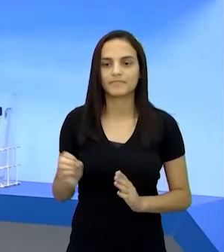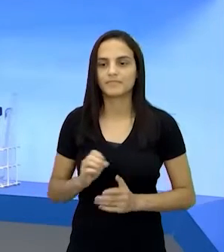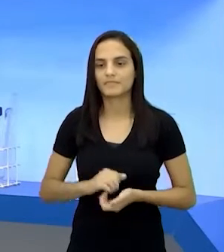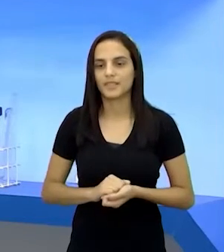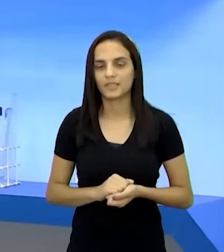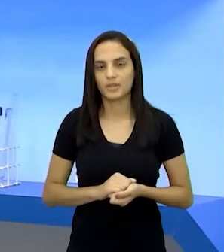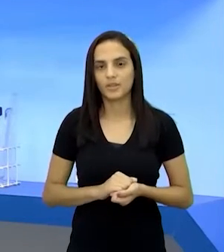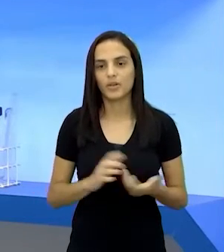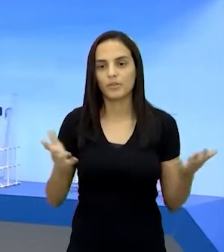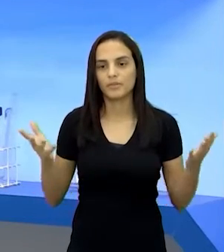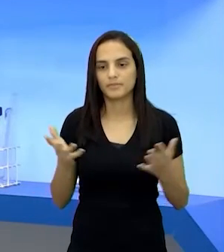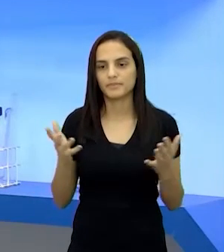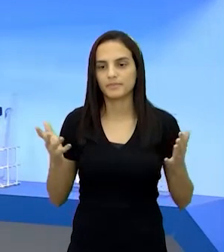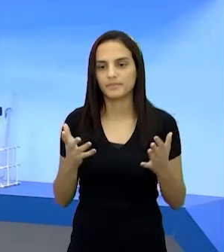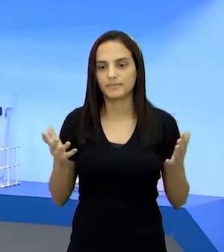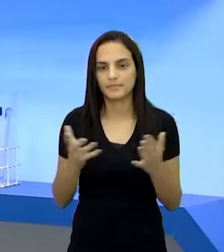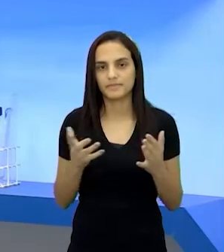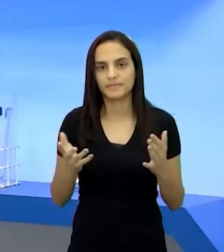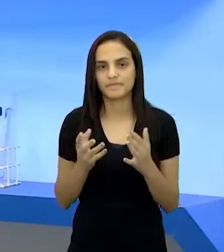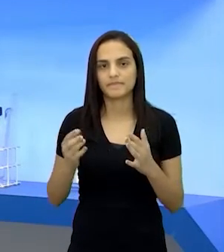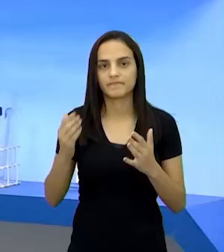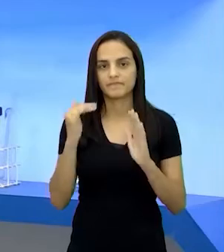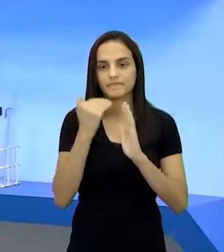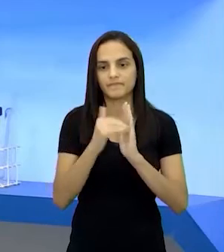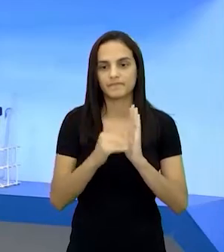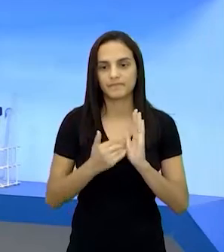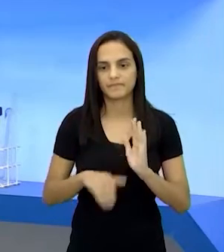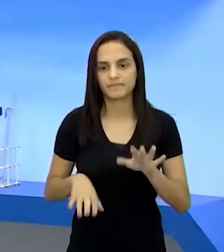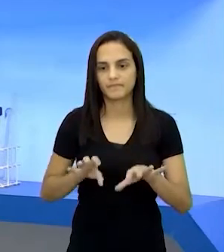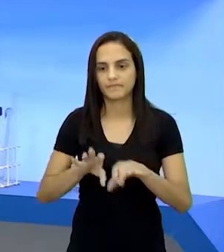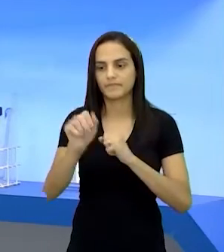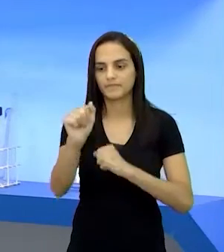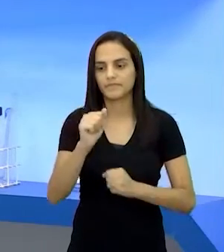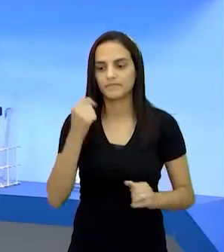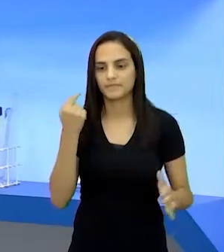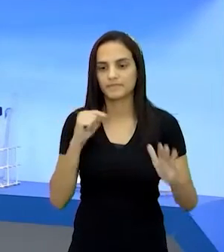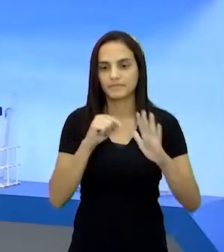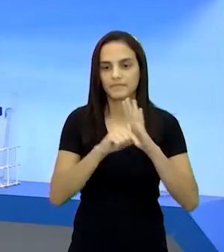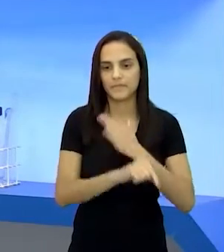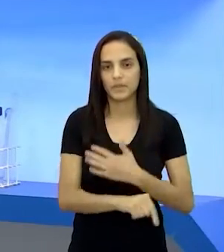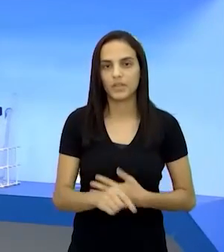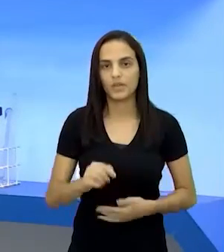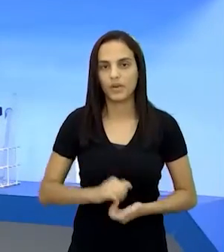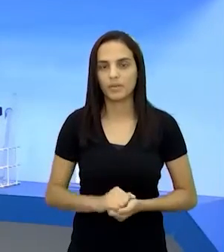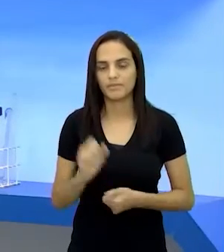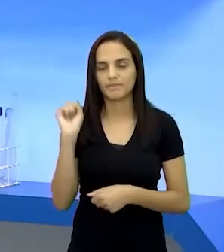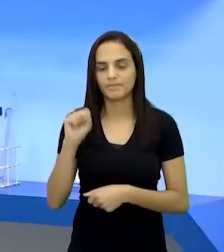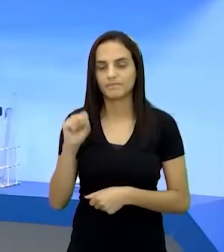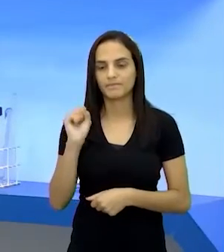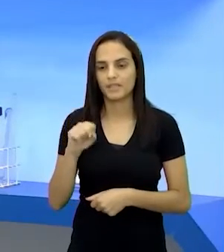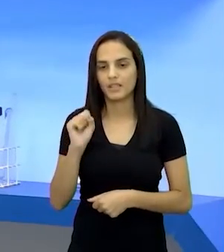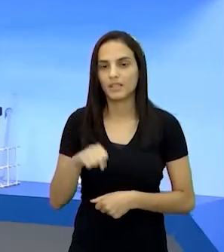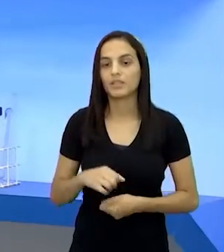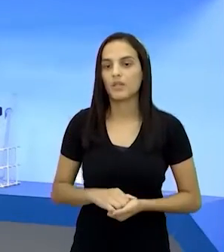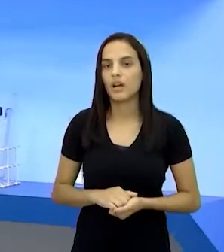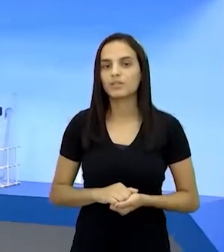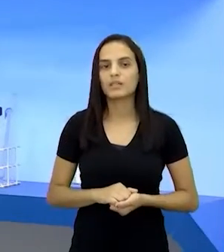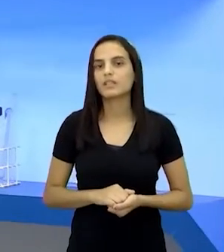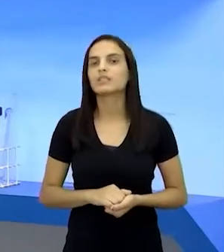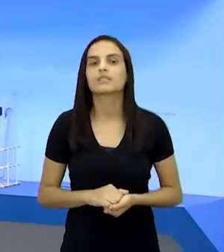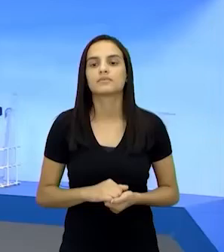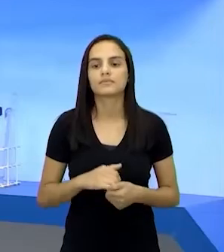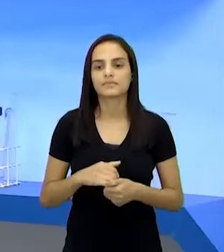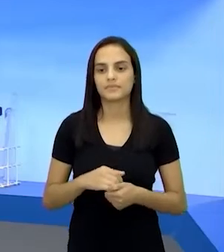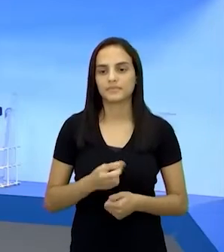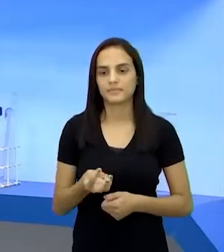Paulo para mais uma aula dos itinerários formativos, aprofundamentos. Sim, esta é a inauguração da